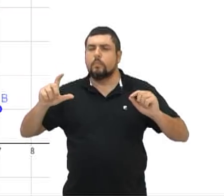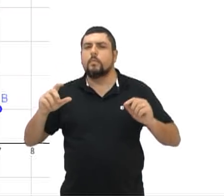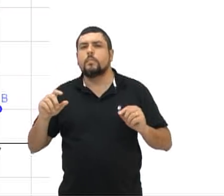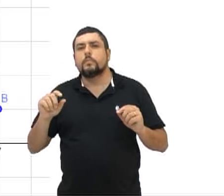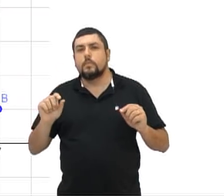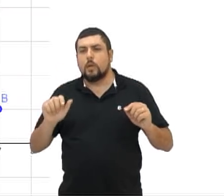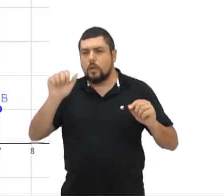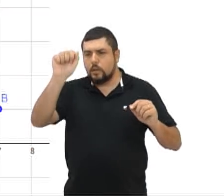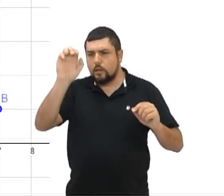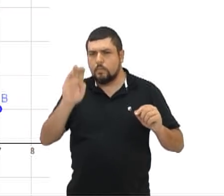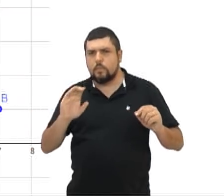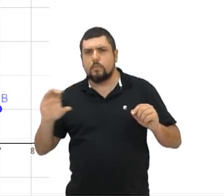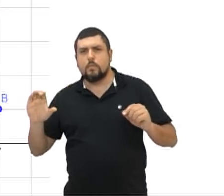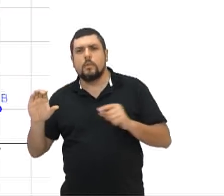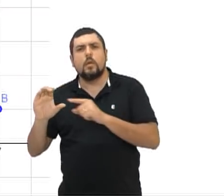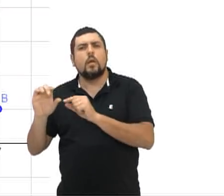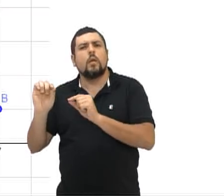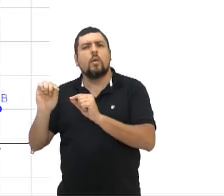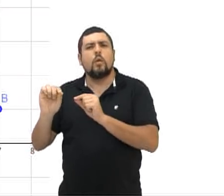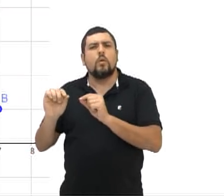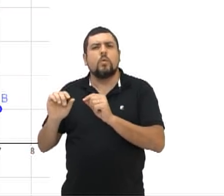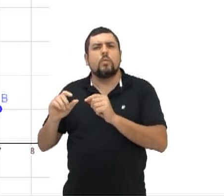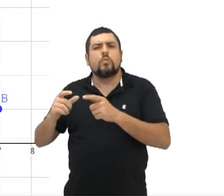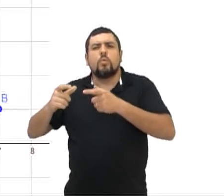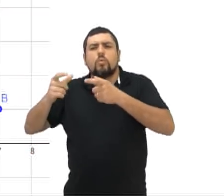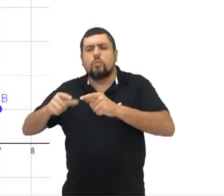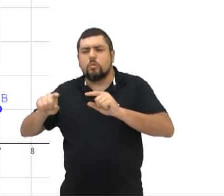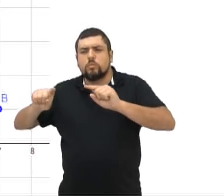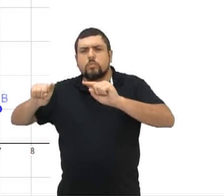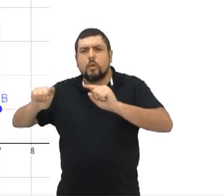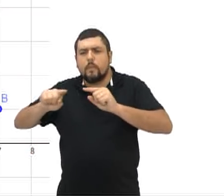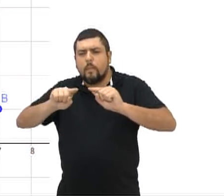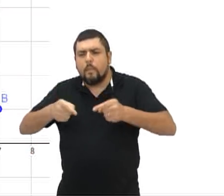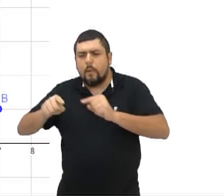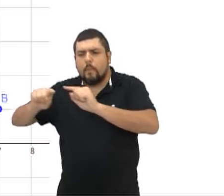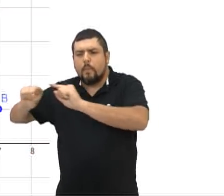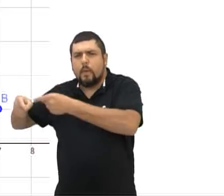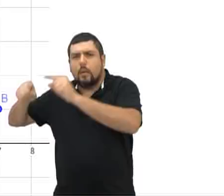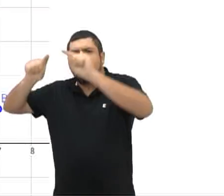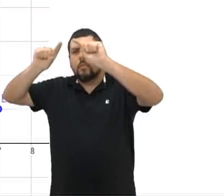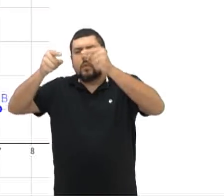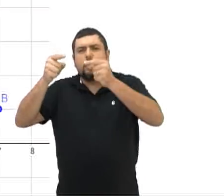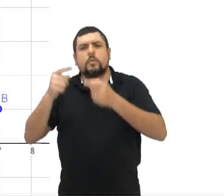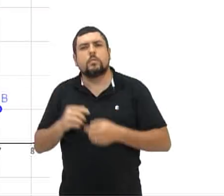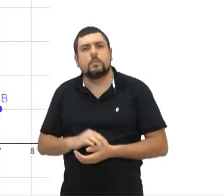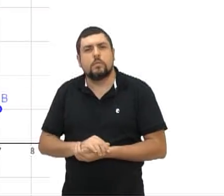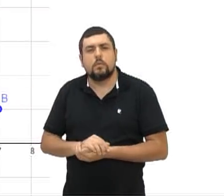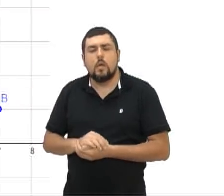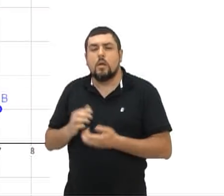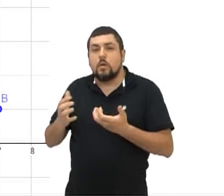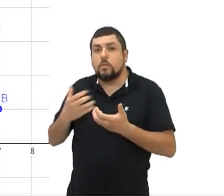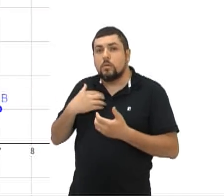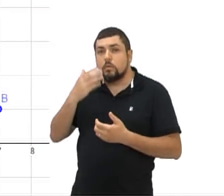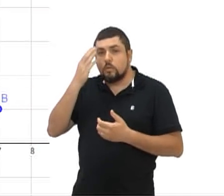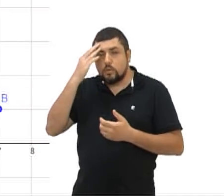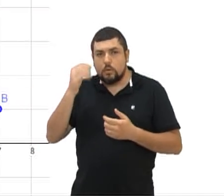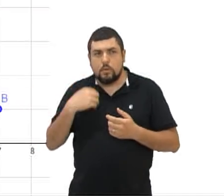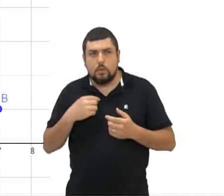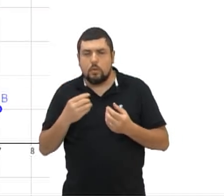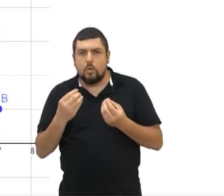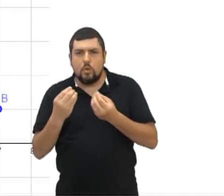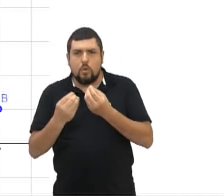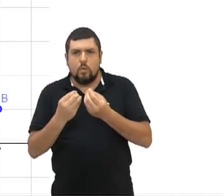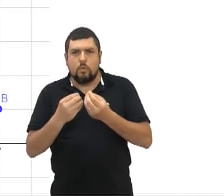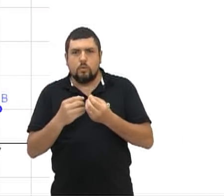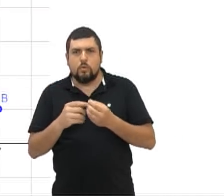as coordenadas desse novo triângulo? Então veja, o primeiro triângulo, ele passa aqui as coordenadas, que é 1 e 1,